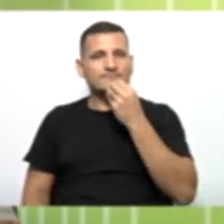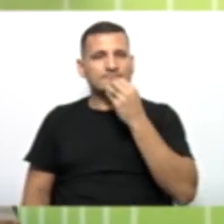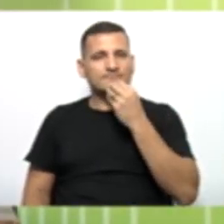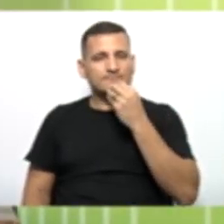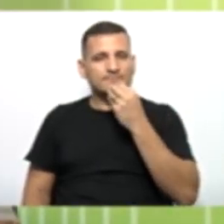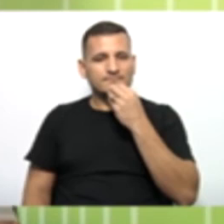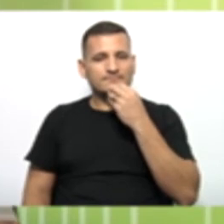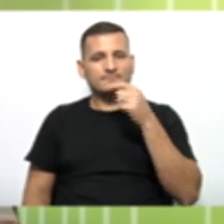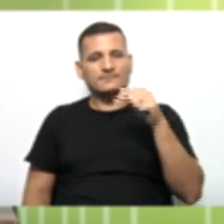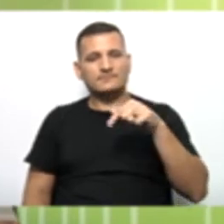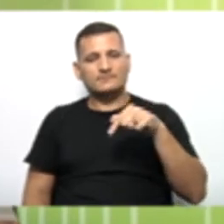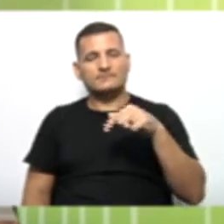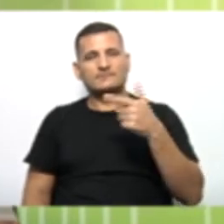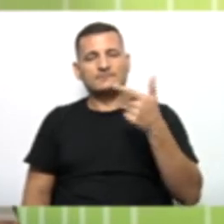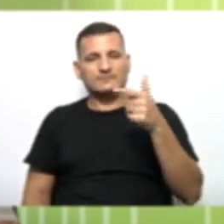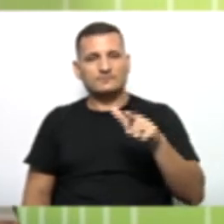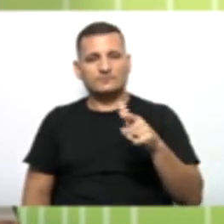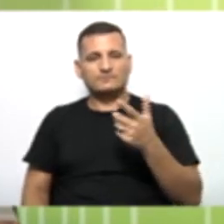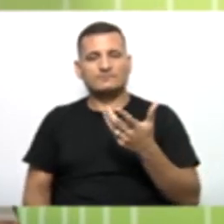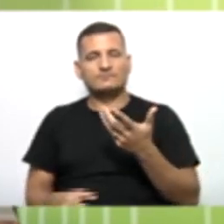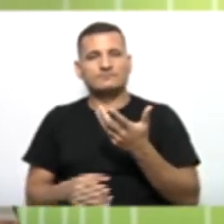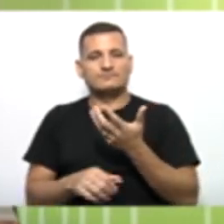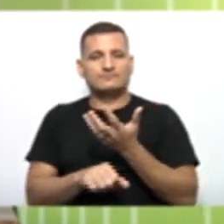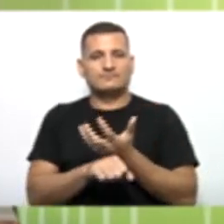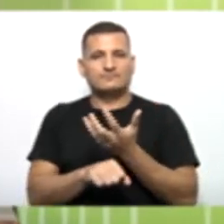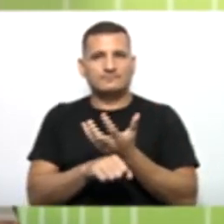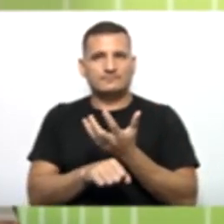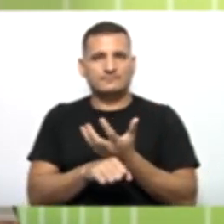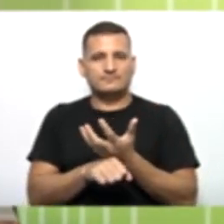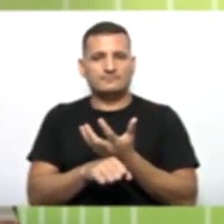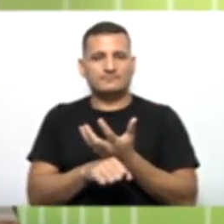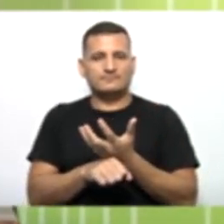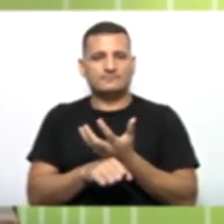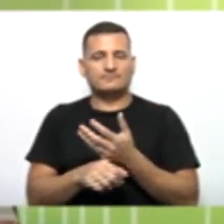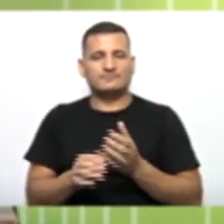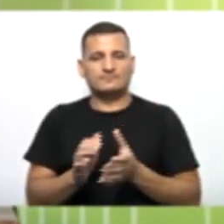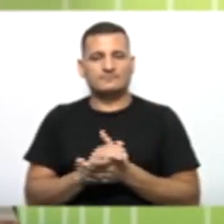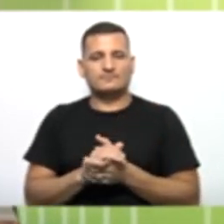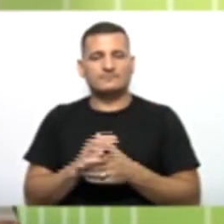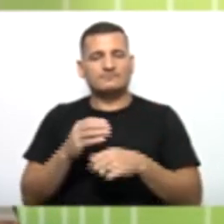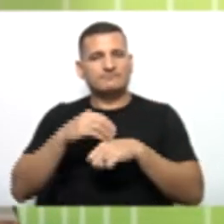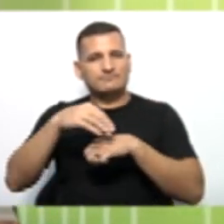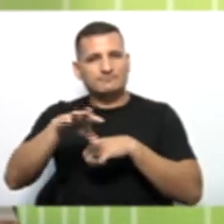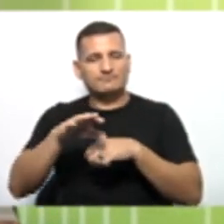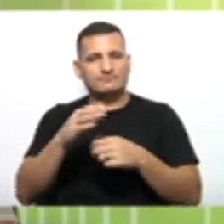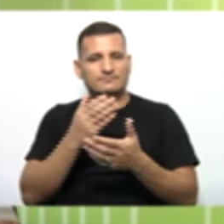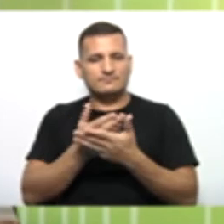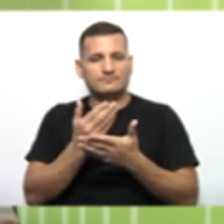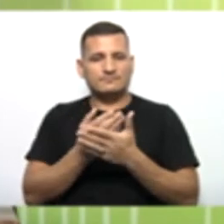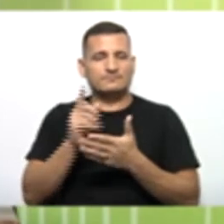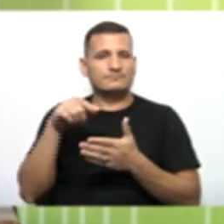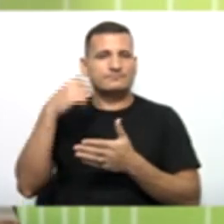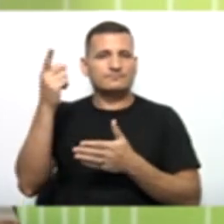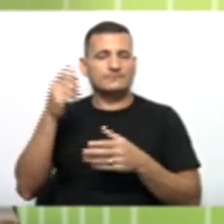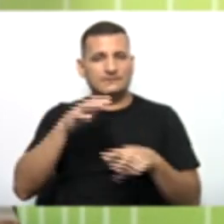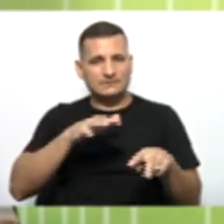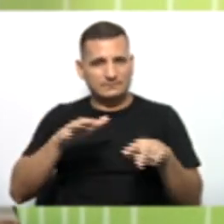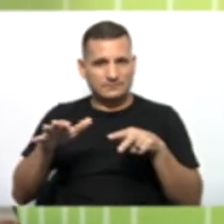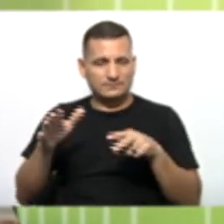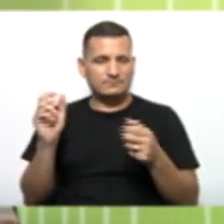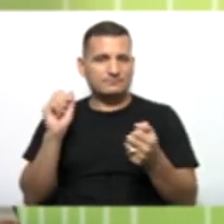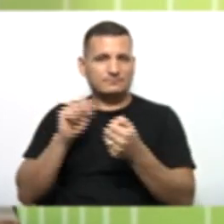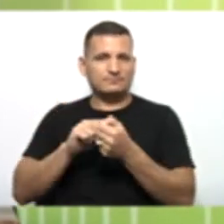com vocês aqui, passando essa aula para vocês. Semana que vem estaremos juntos de